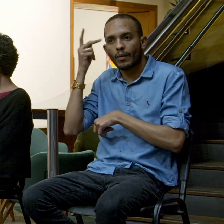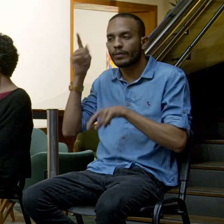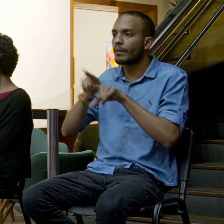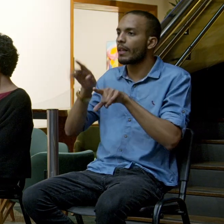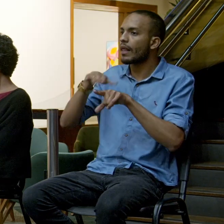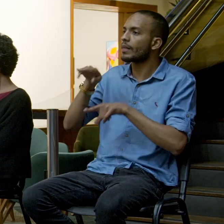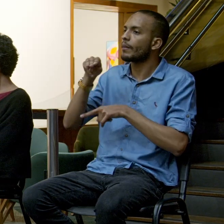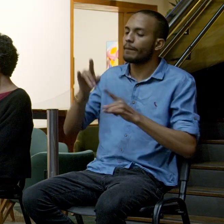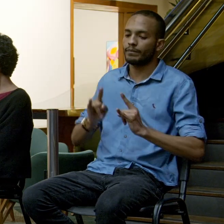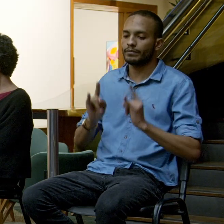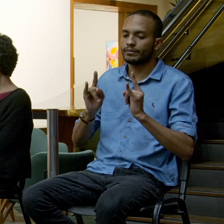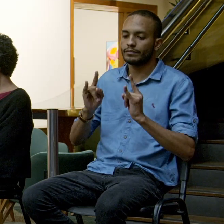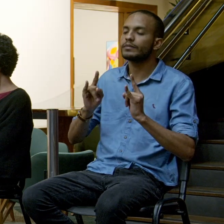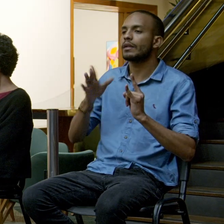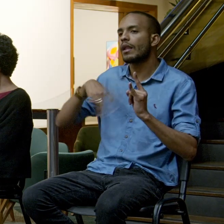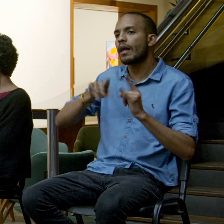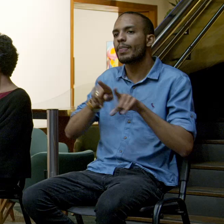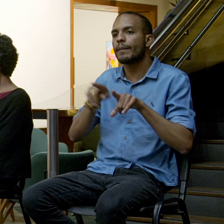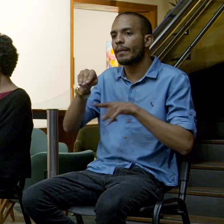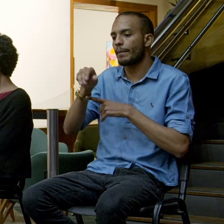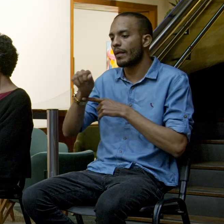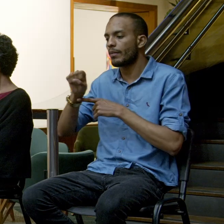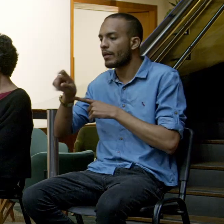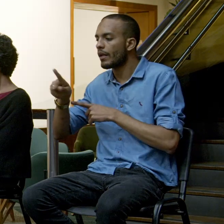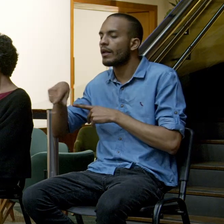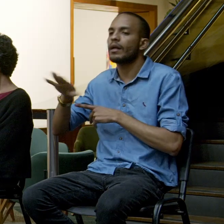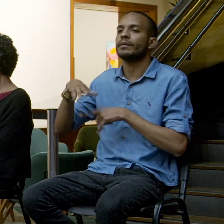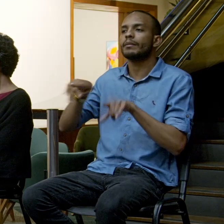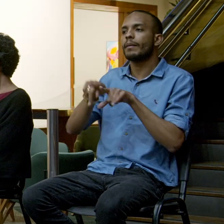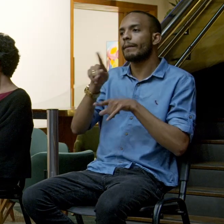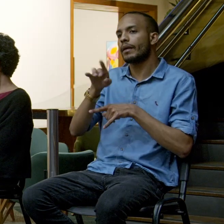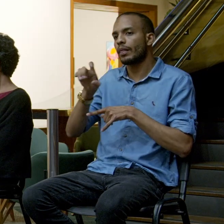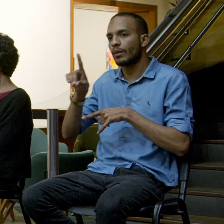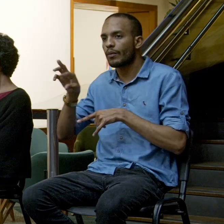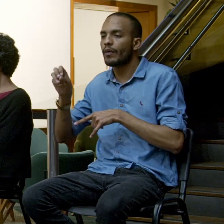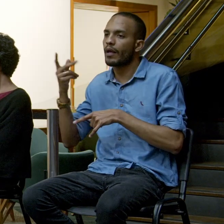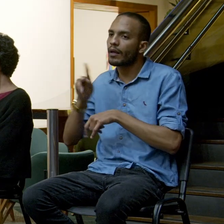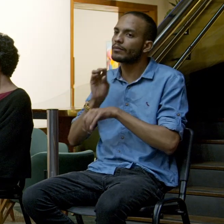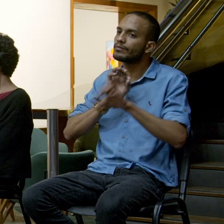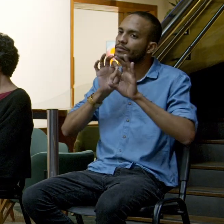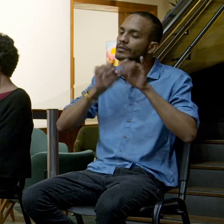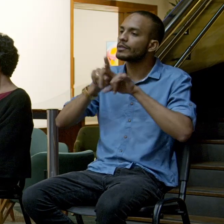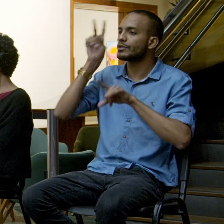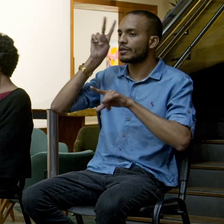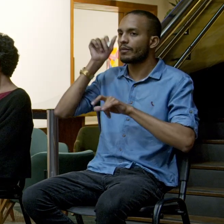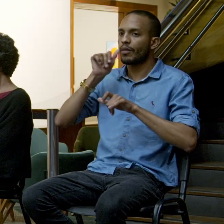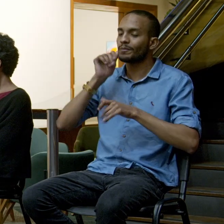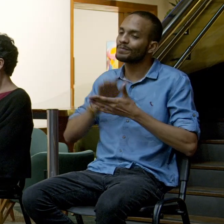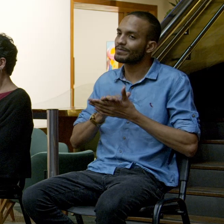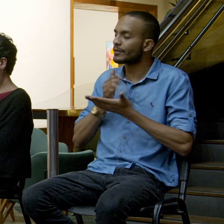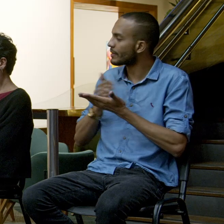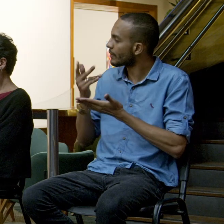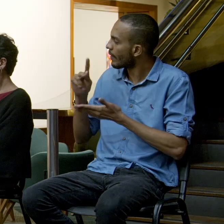atuou em 2015 a 2019, foi curadora das exposições do Pedro Figari e Histórias das Mulheres. Bom, vamos começar